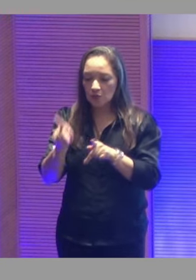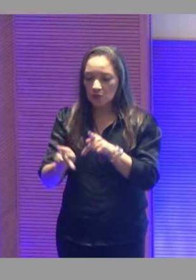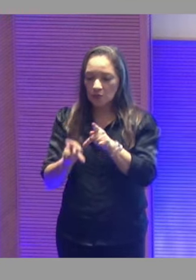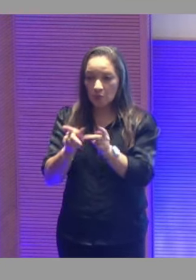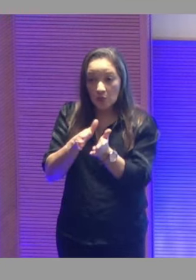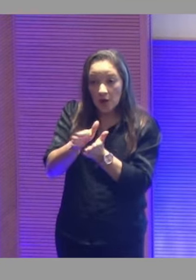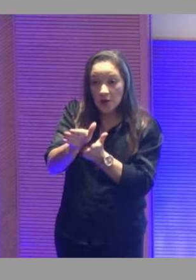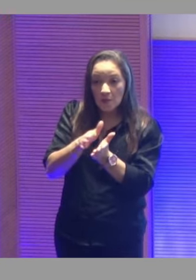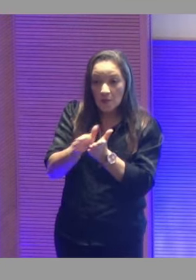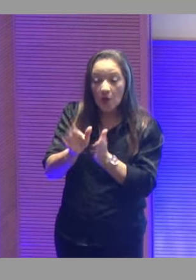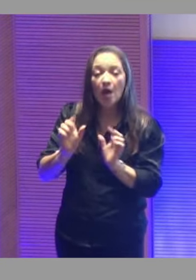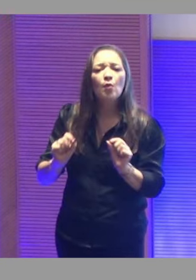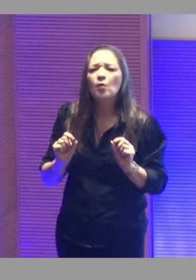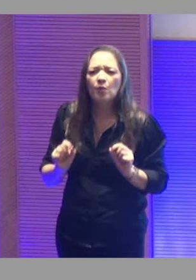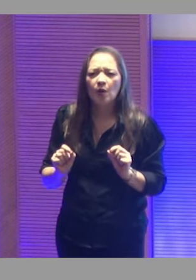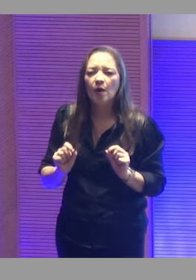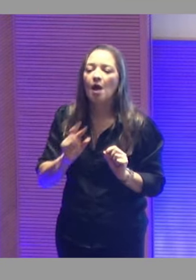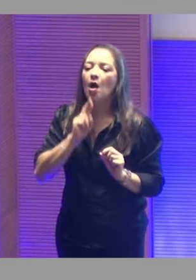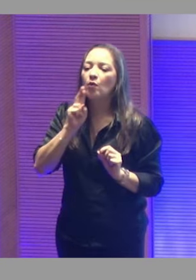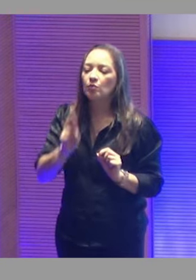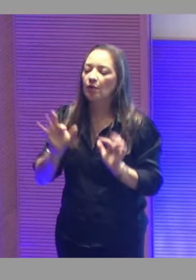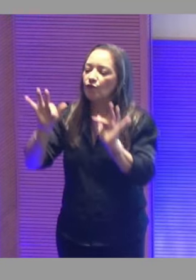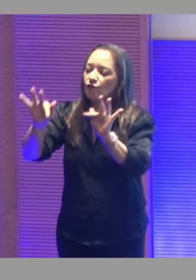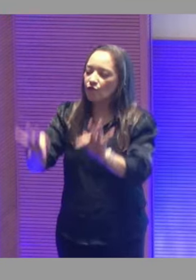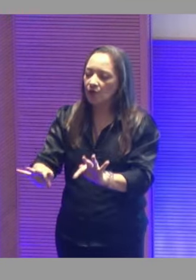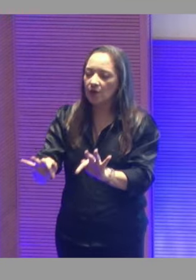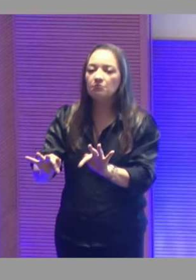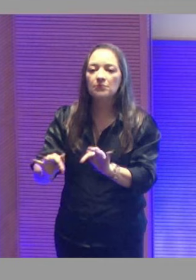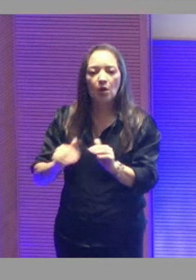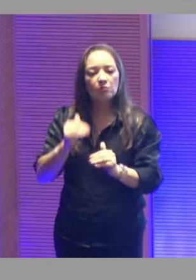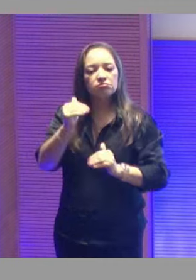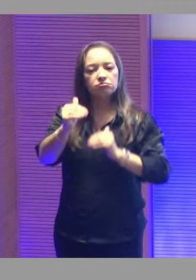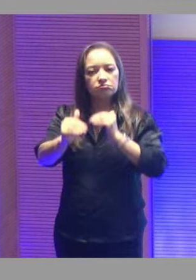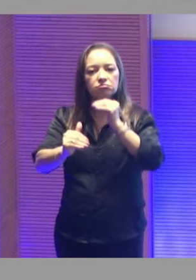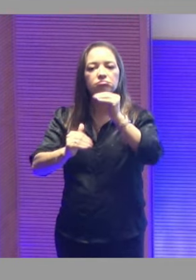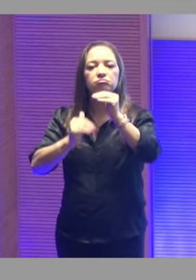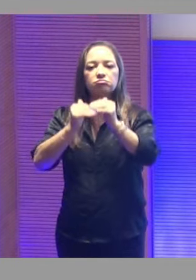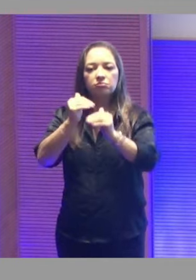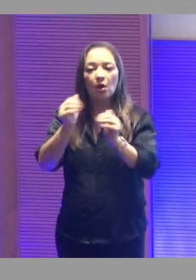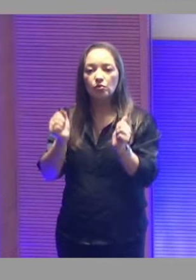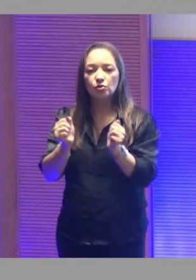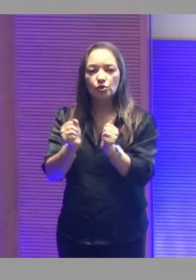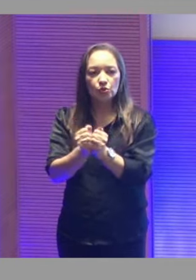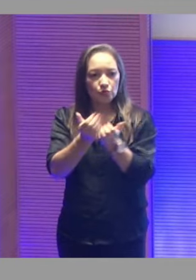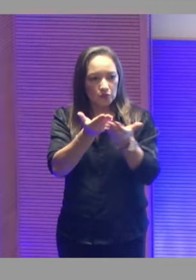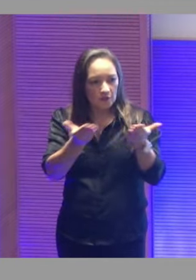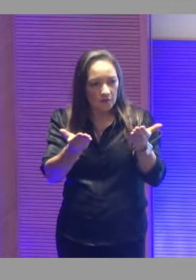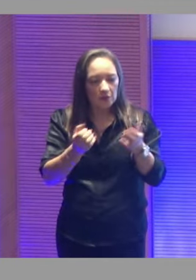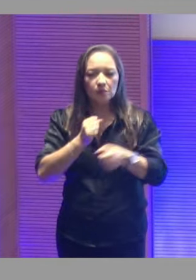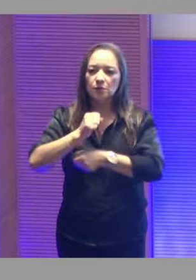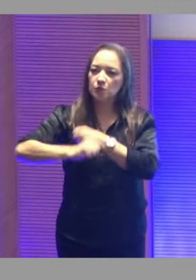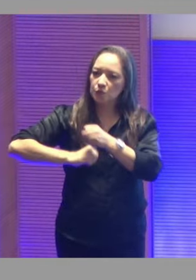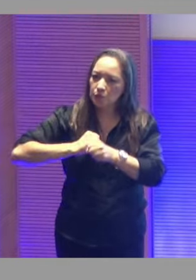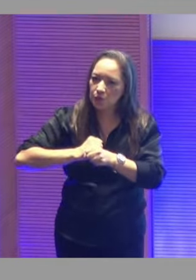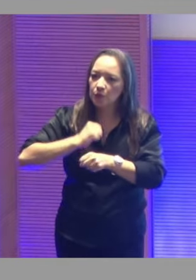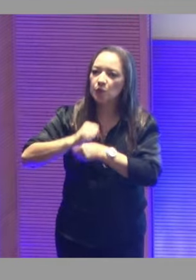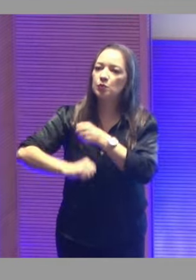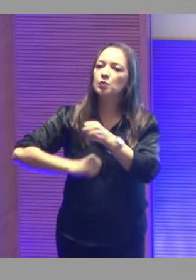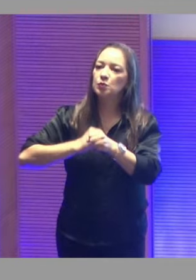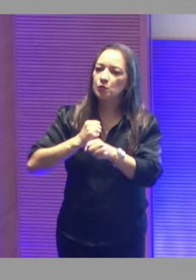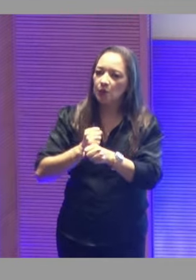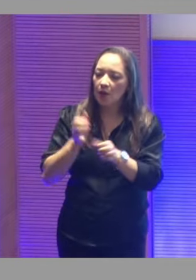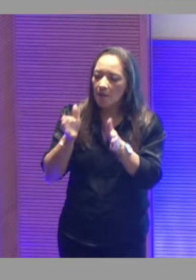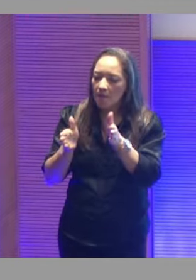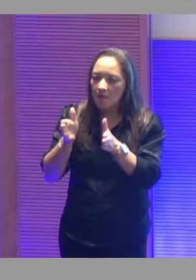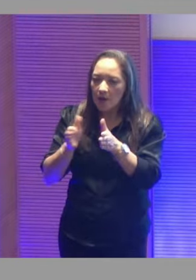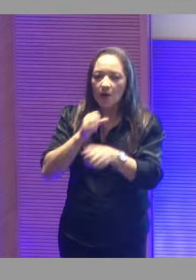então é o resultado final desse processo que a gente roda com vocês a cada ano os ciclos anuais